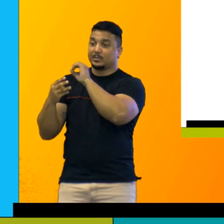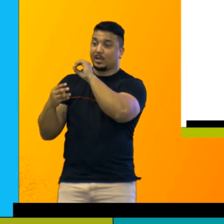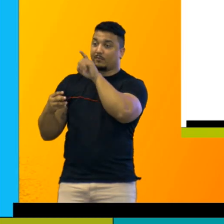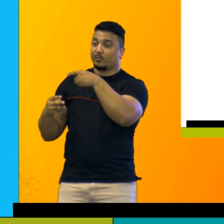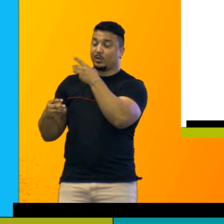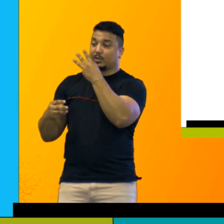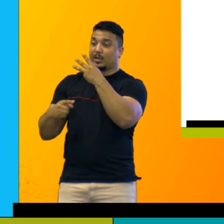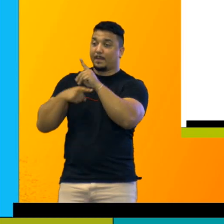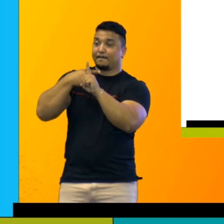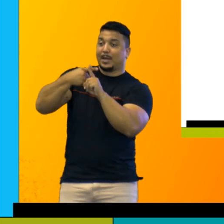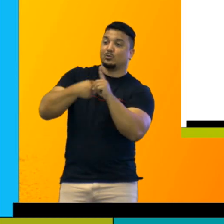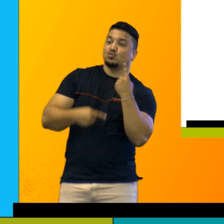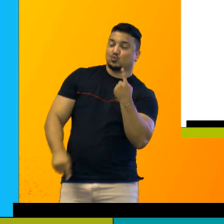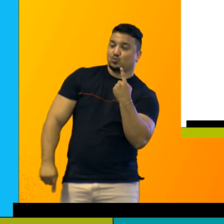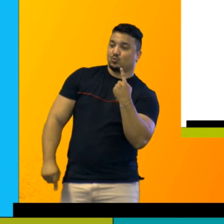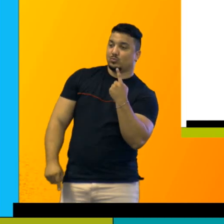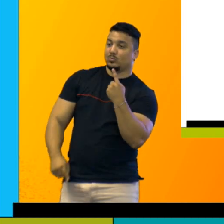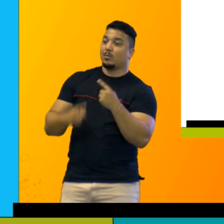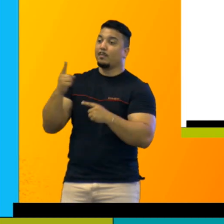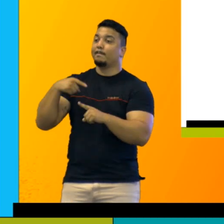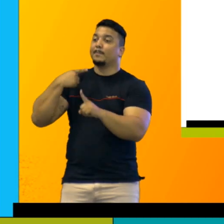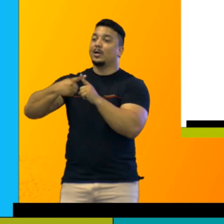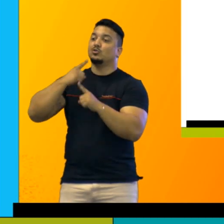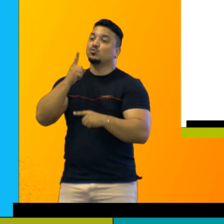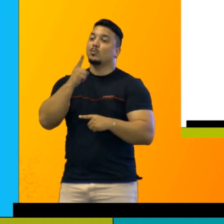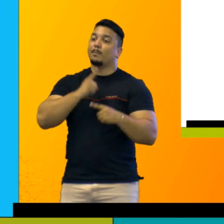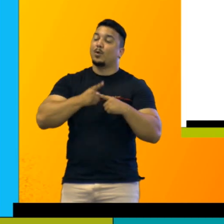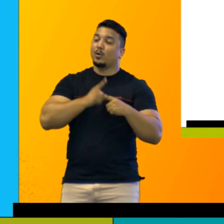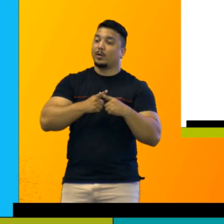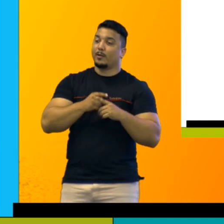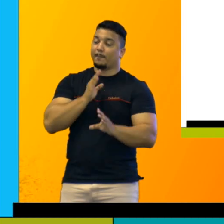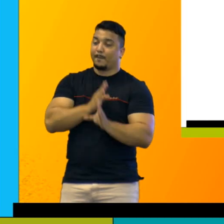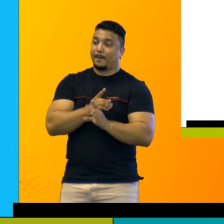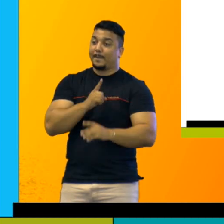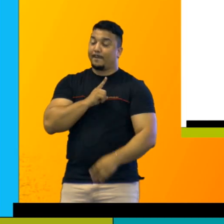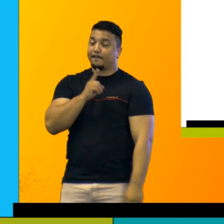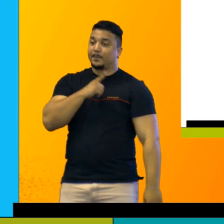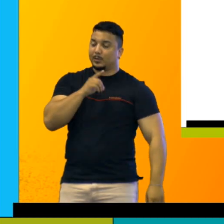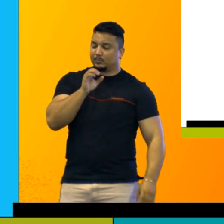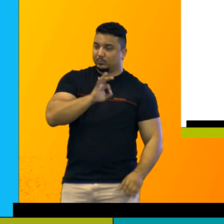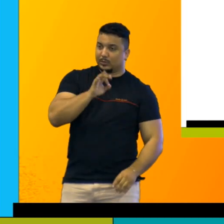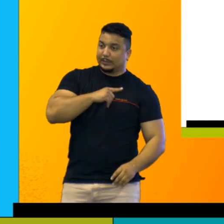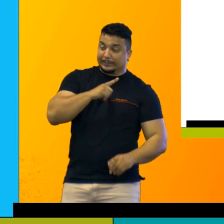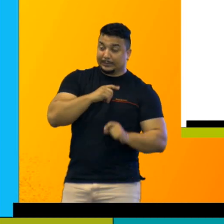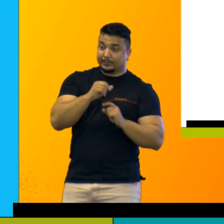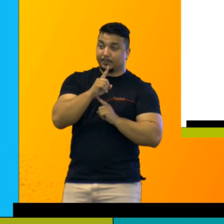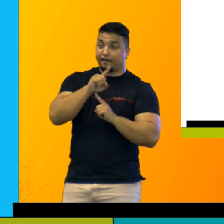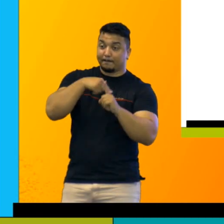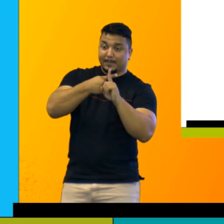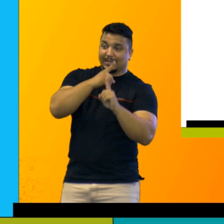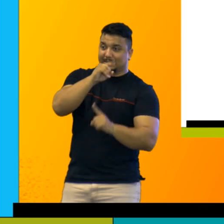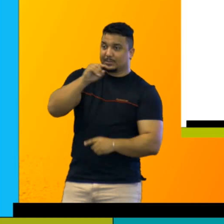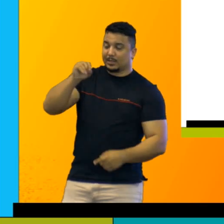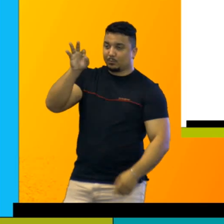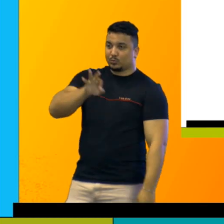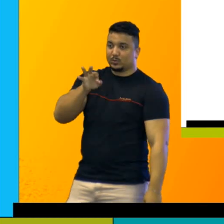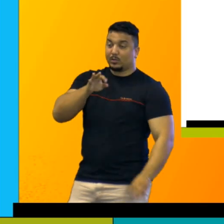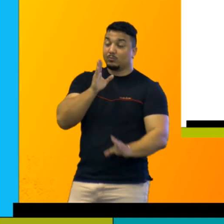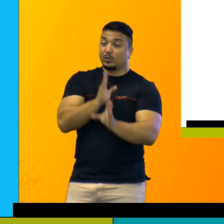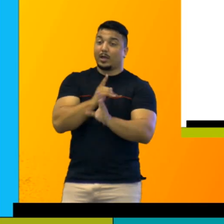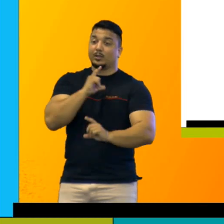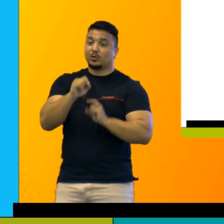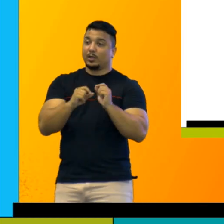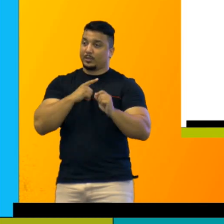0,3 mais 1. O que é o mais 1? É mais 100%. Ela é 30% mais 100%, porque ela vai